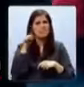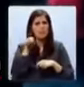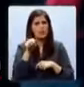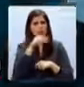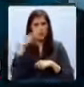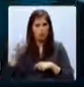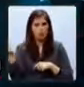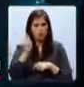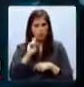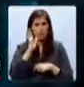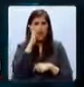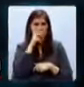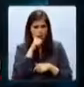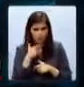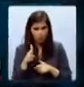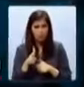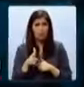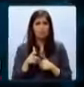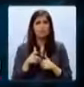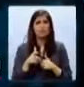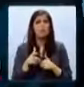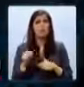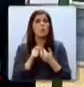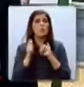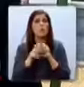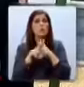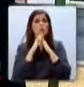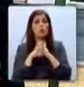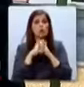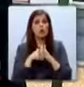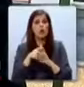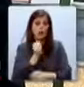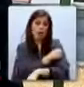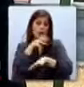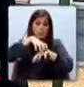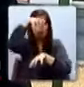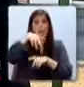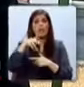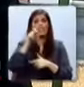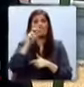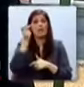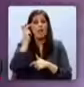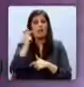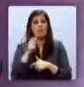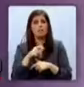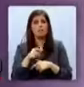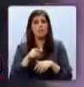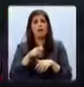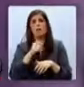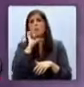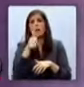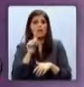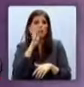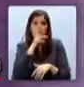mês em aquecimento. O problema estrutural é o edifício tem 30 anos, não tem capacidade para reter o calor. O calor faz tudo que é